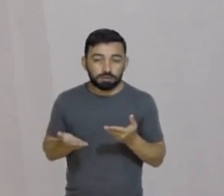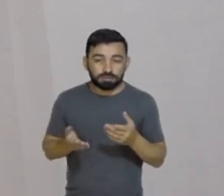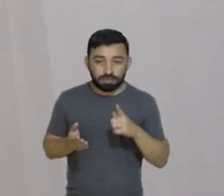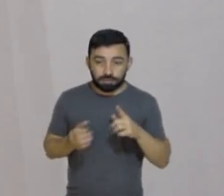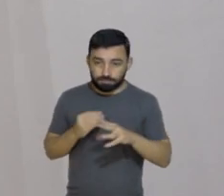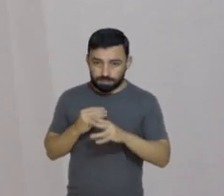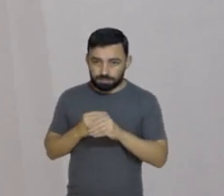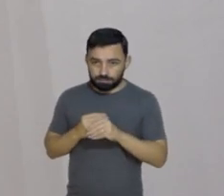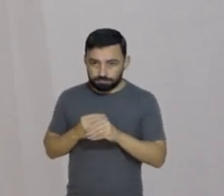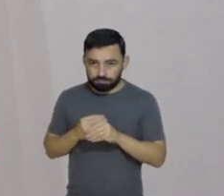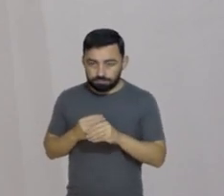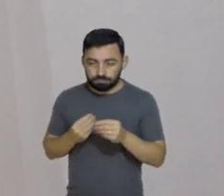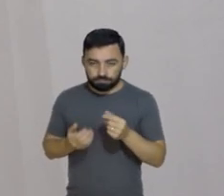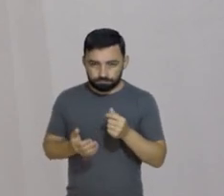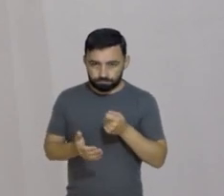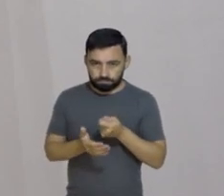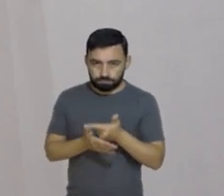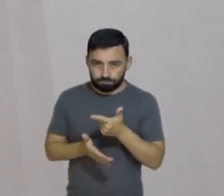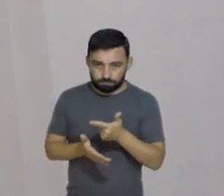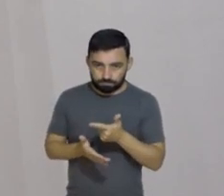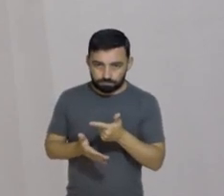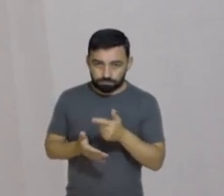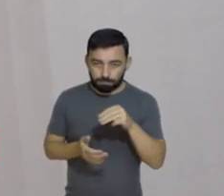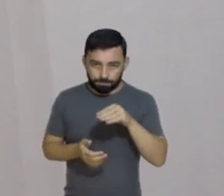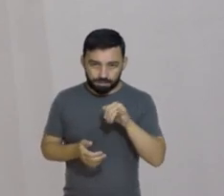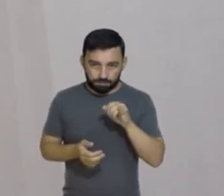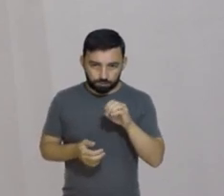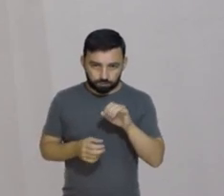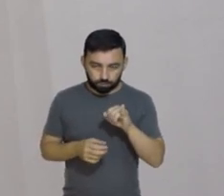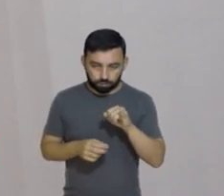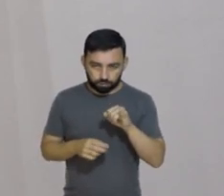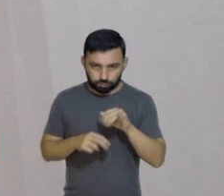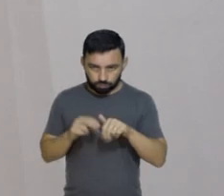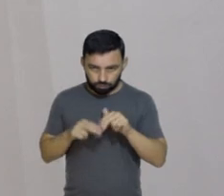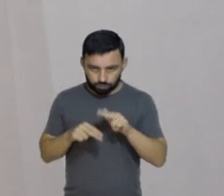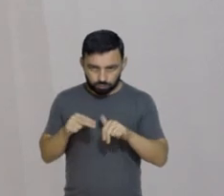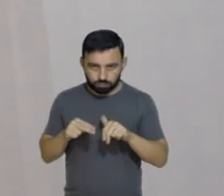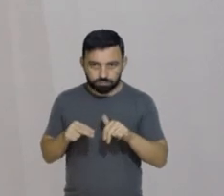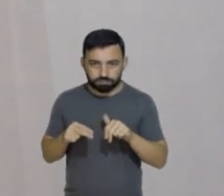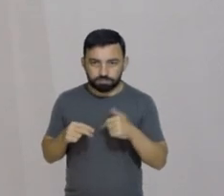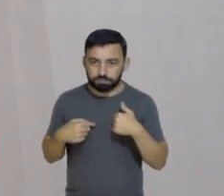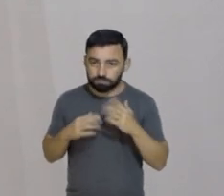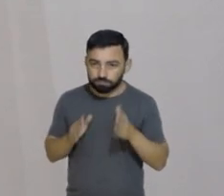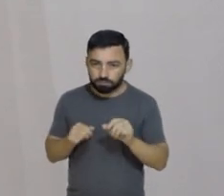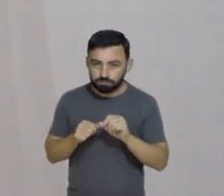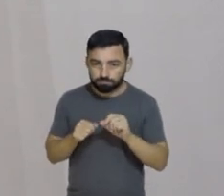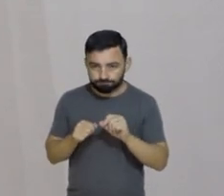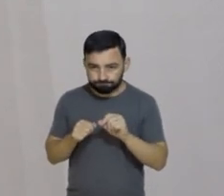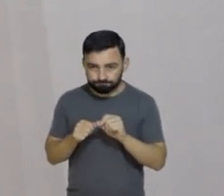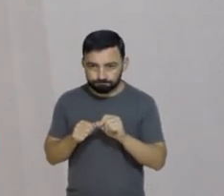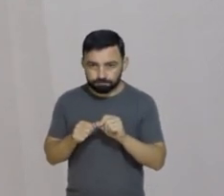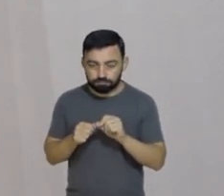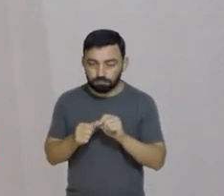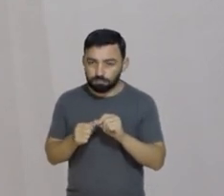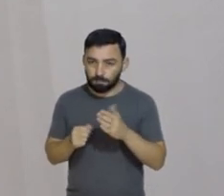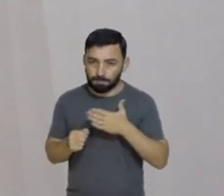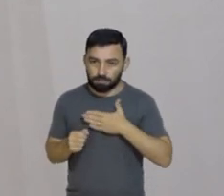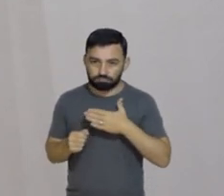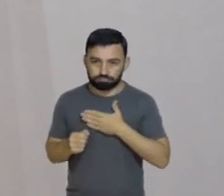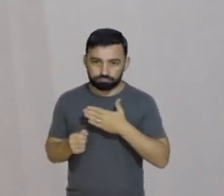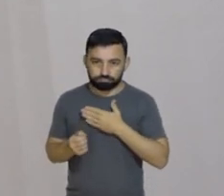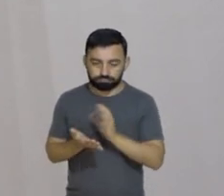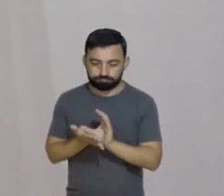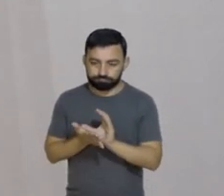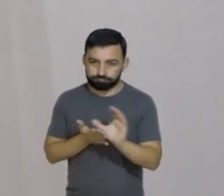emendas que serão pagas em maio e junho, e eu já fiz o direcionamento do que eu